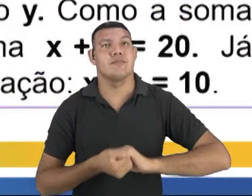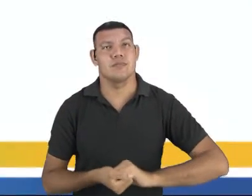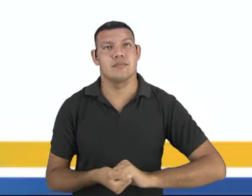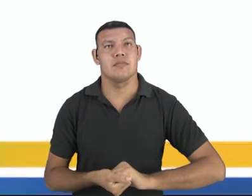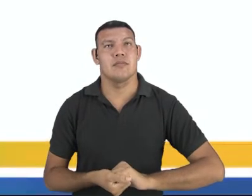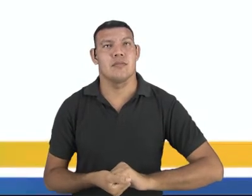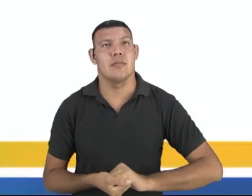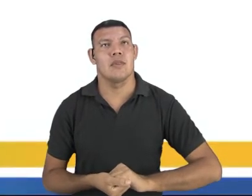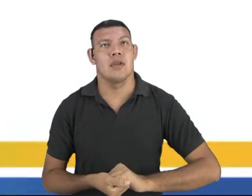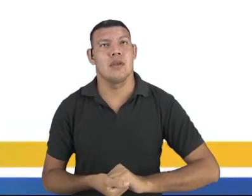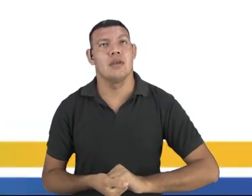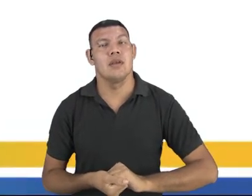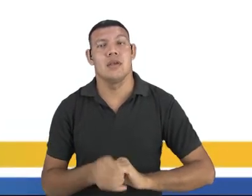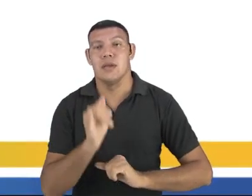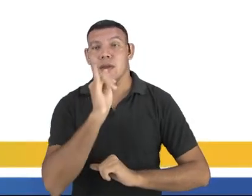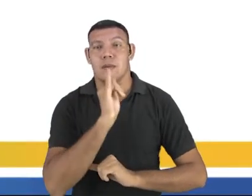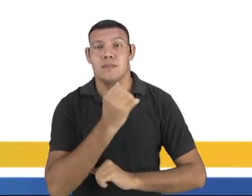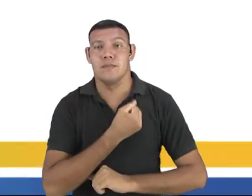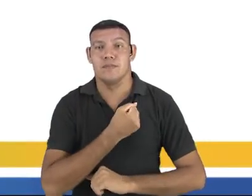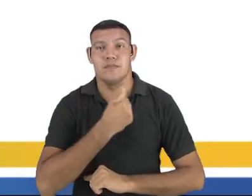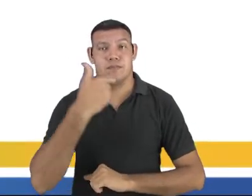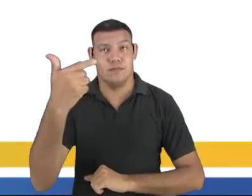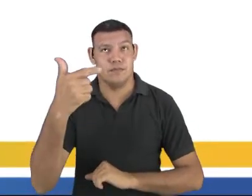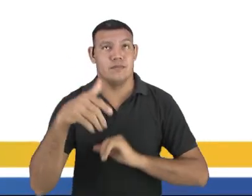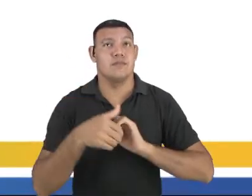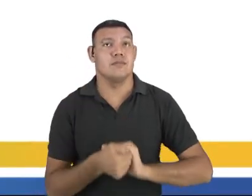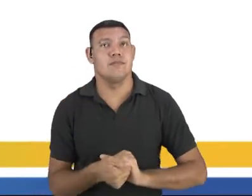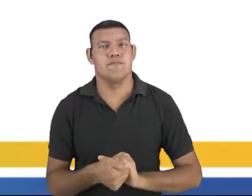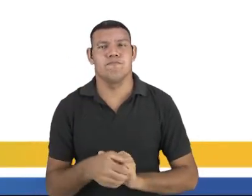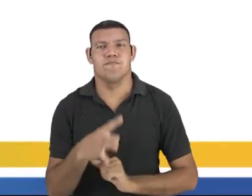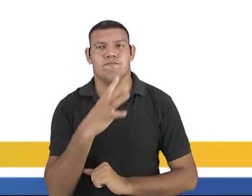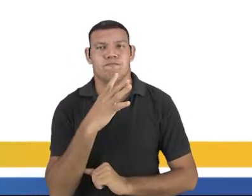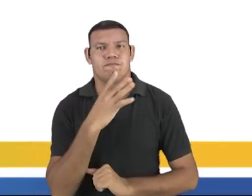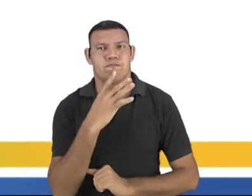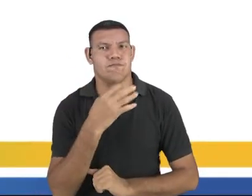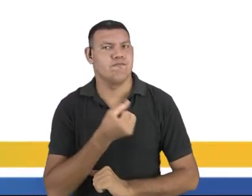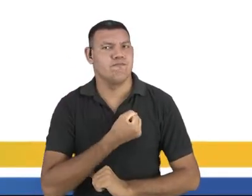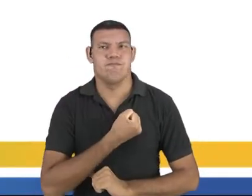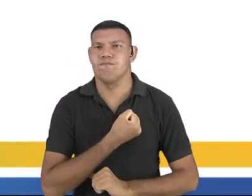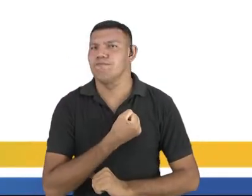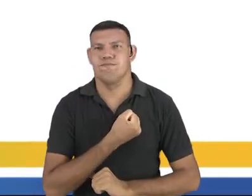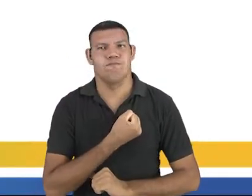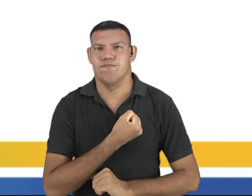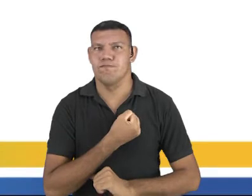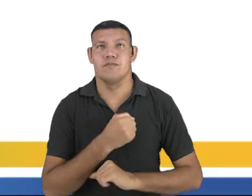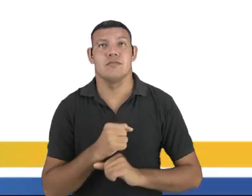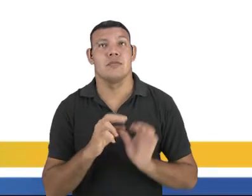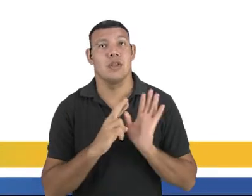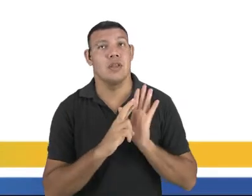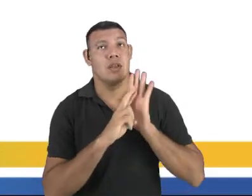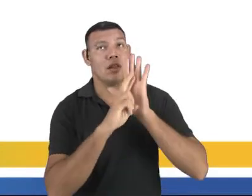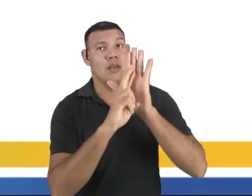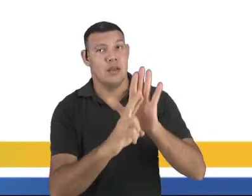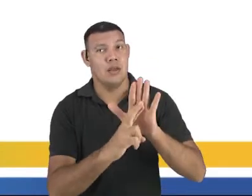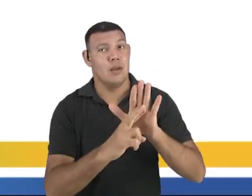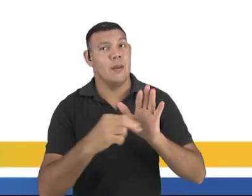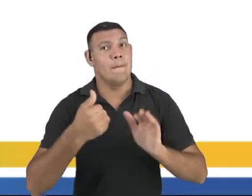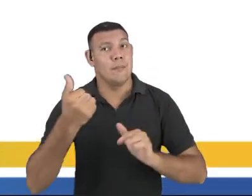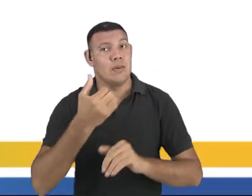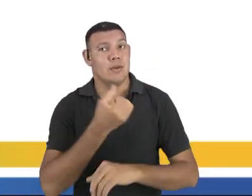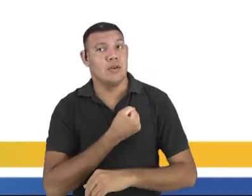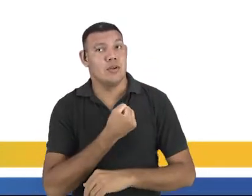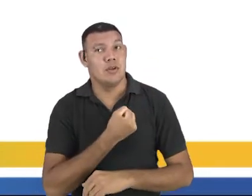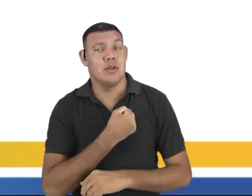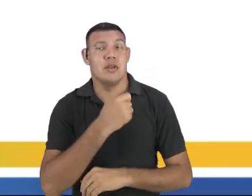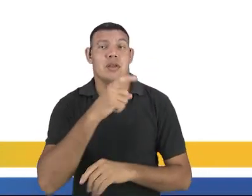uma falando dizem Primeiro dois né né situação não conhecemos os números Então vamos representar o primeiro número como cheio